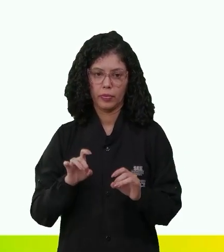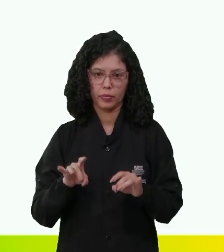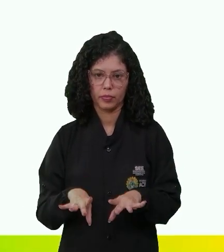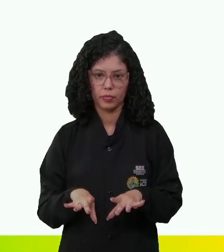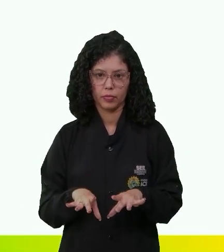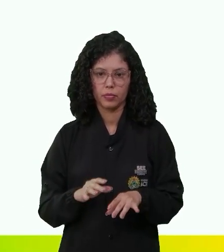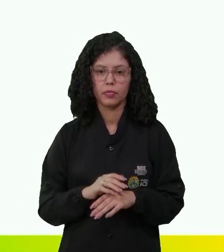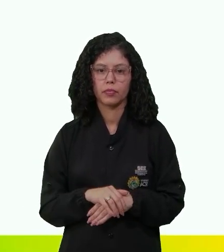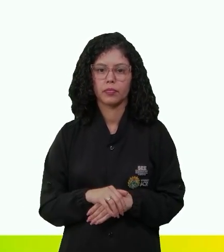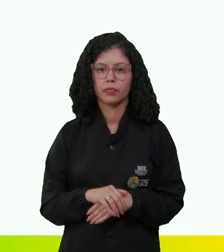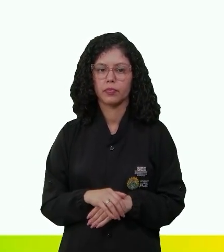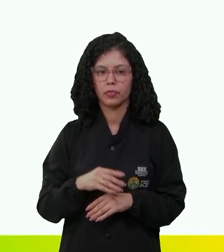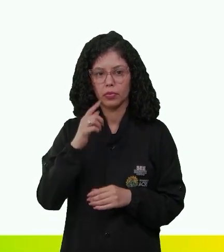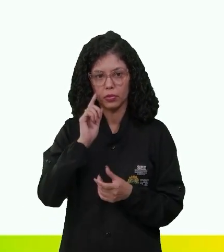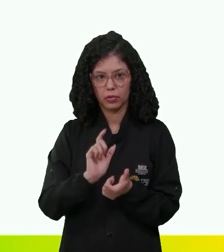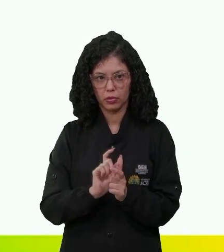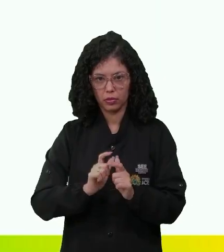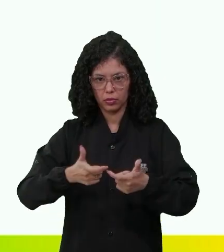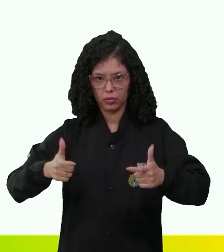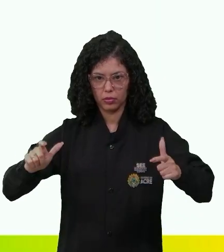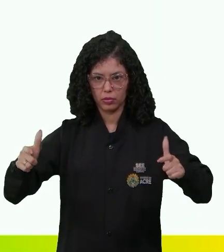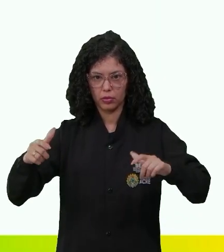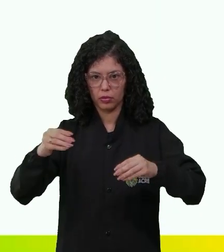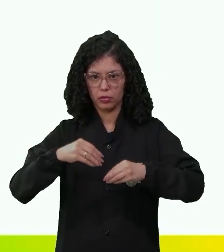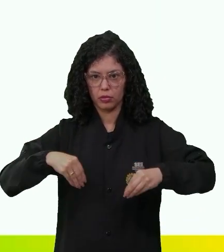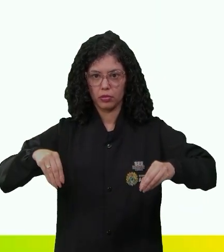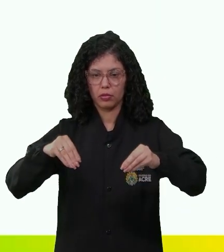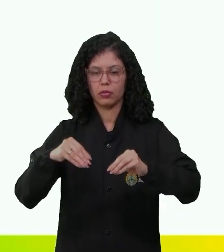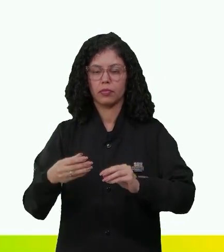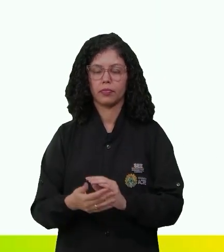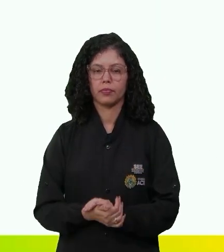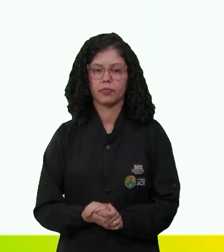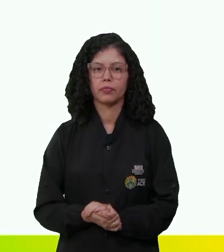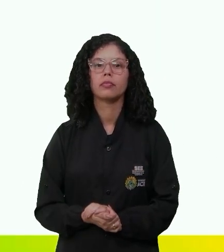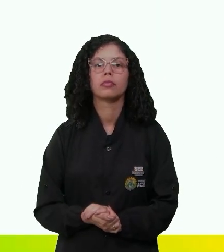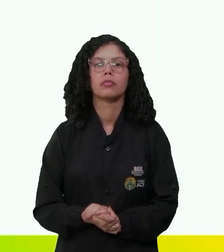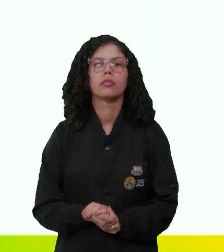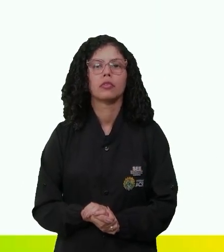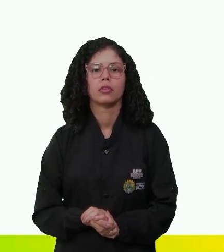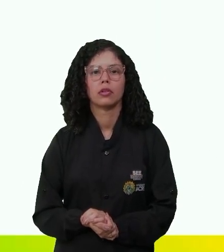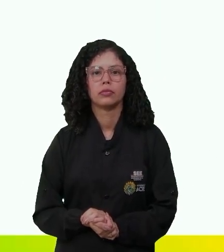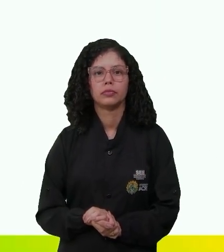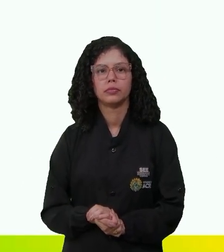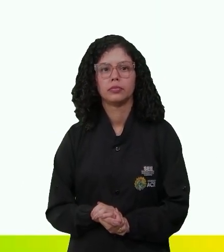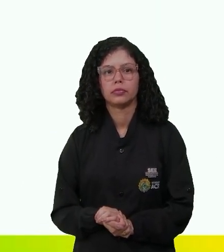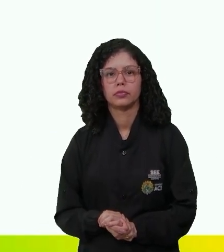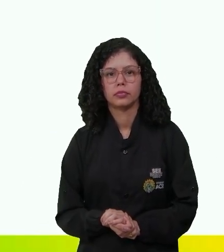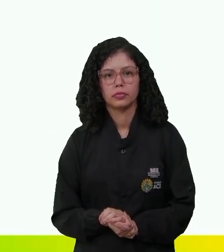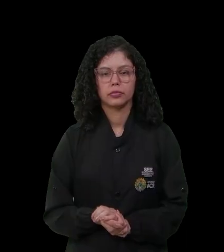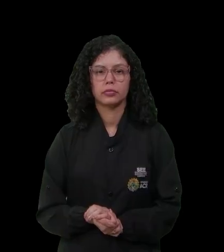último, também nós vimos um pouco sobre a expansão territorial.